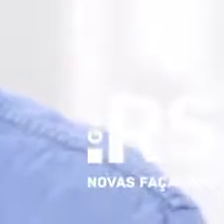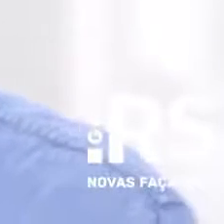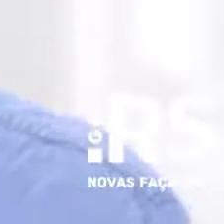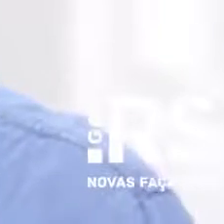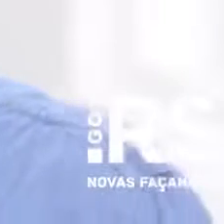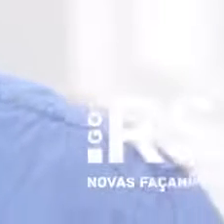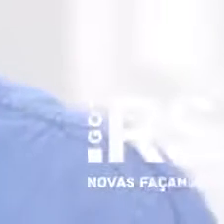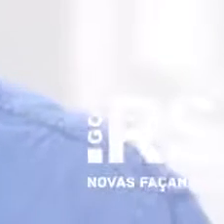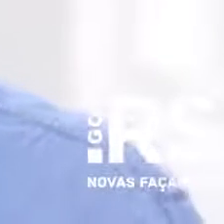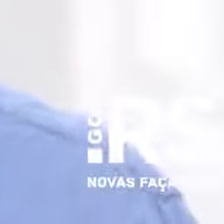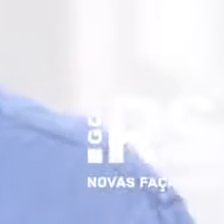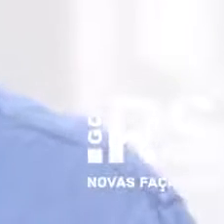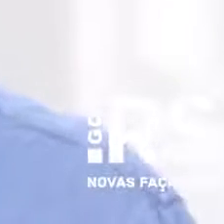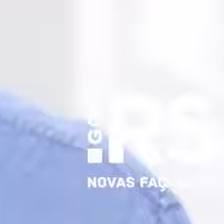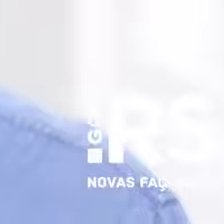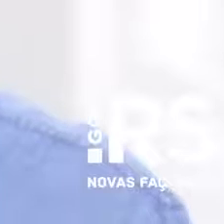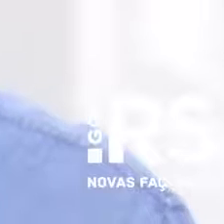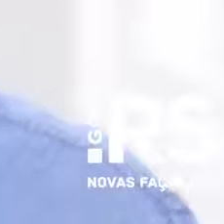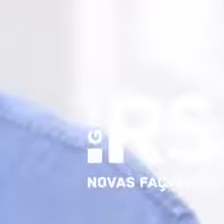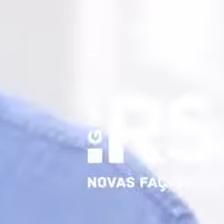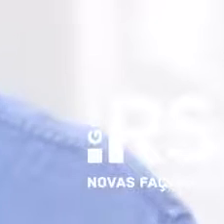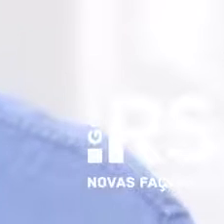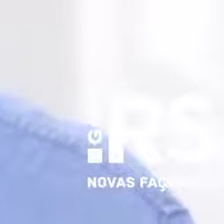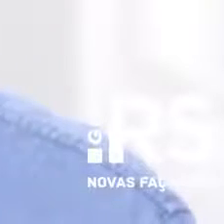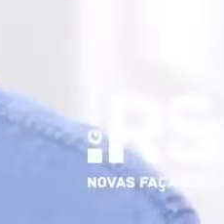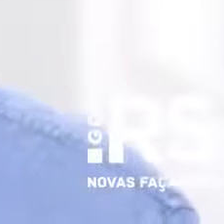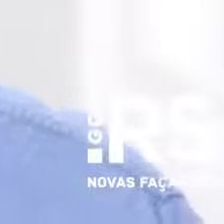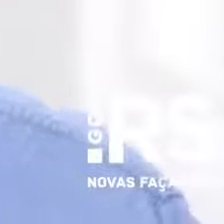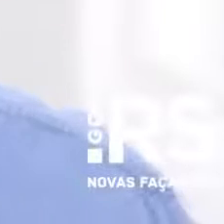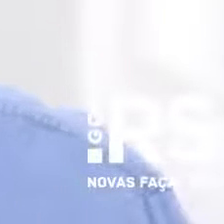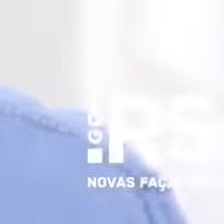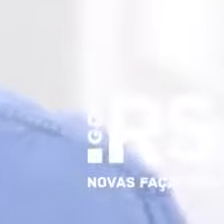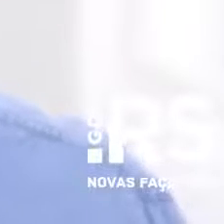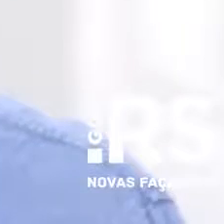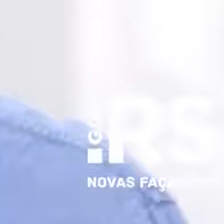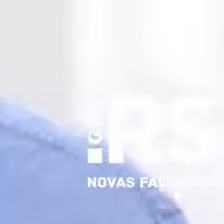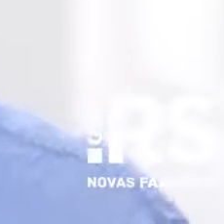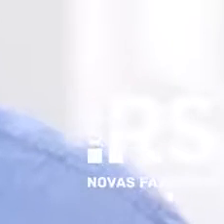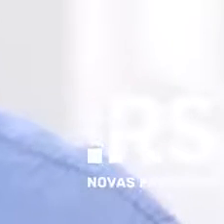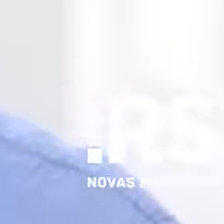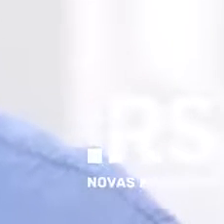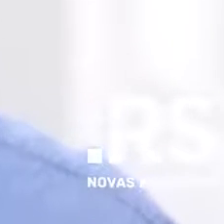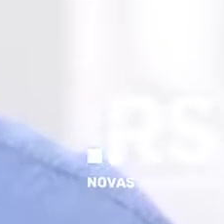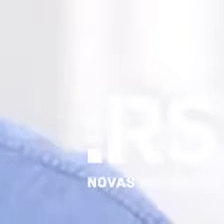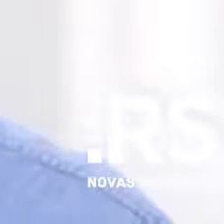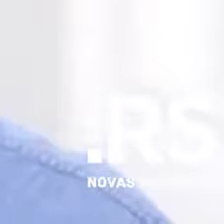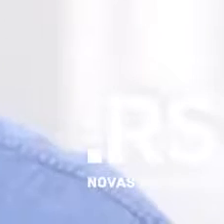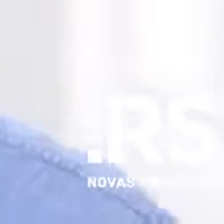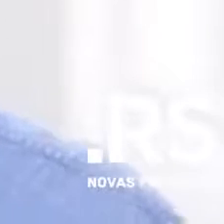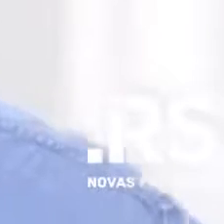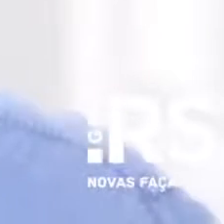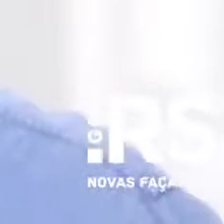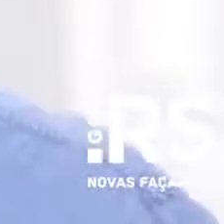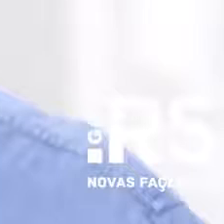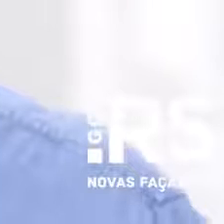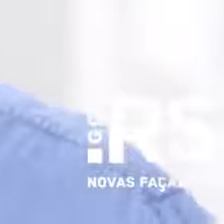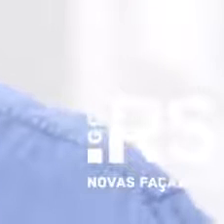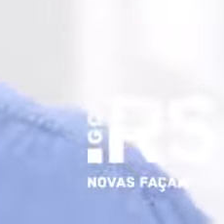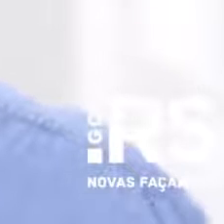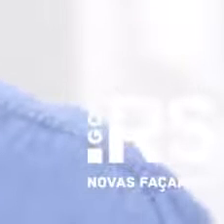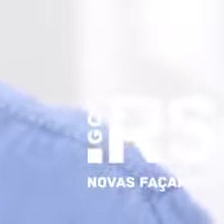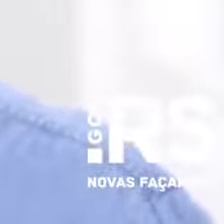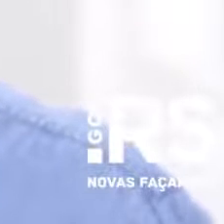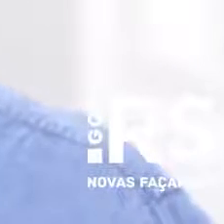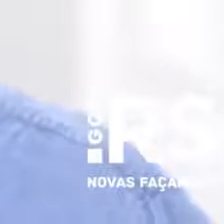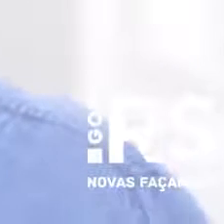coloque a máscara. Quando ela estiver sozinha no seu cômodo, ela pode não fazer uso, porque ela não vai ficar 24 horas com máscara. Então, esses cuidados